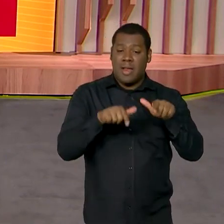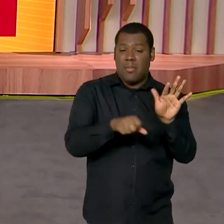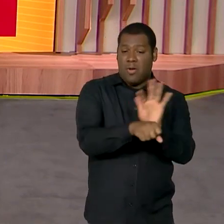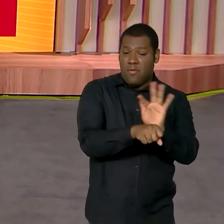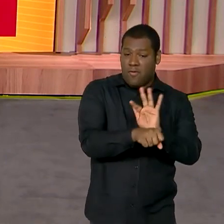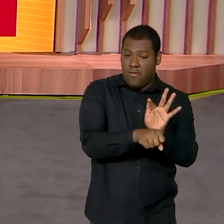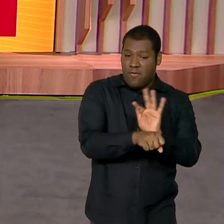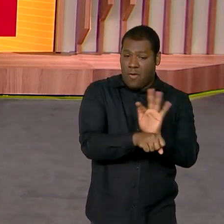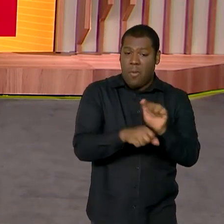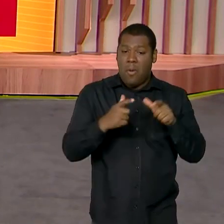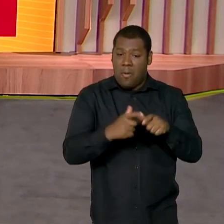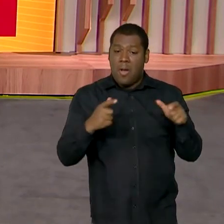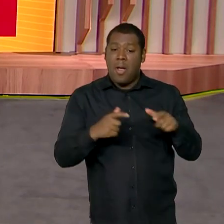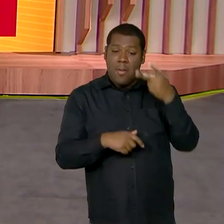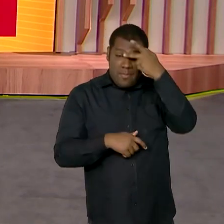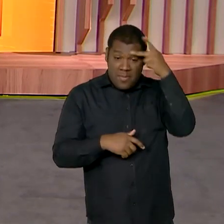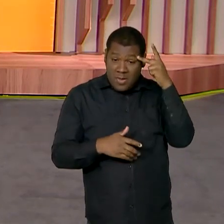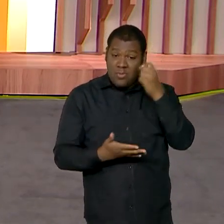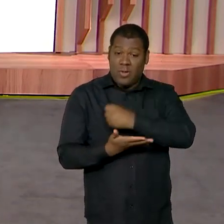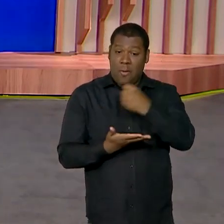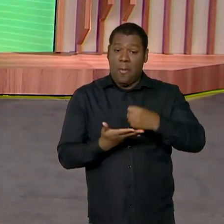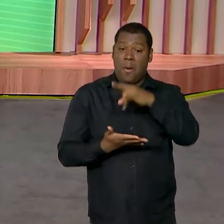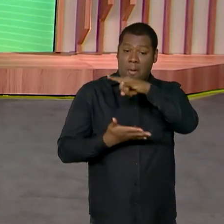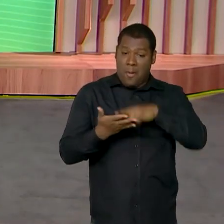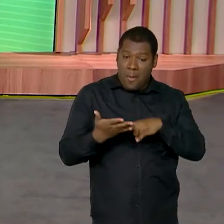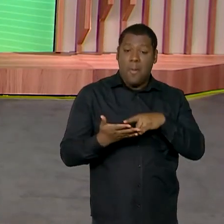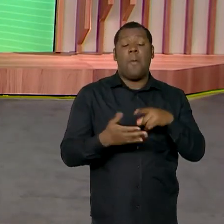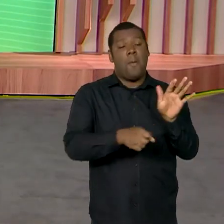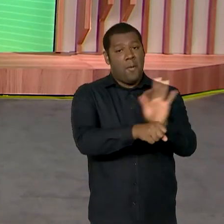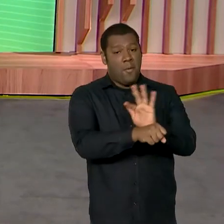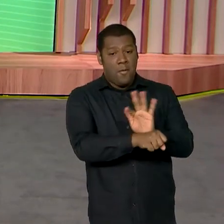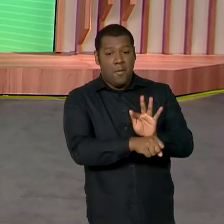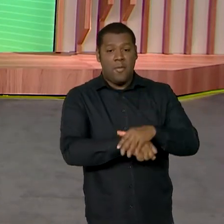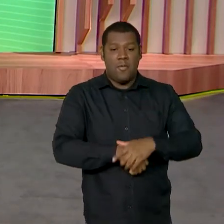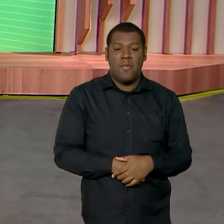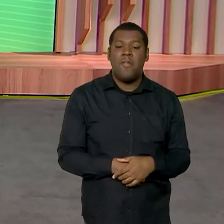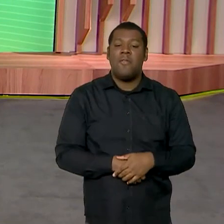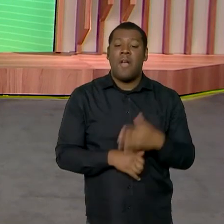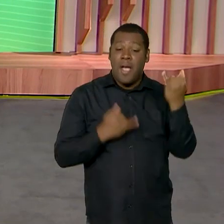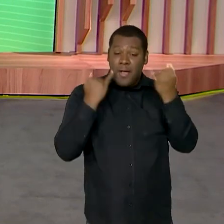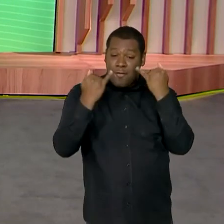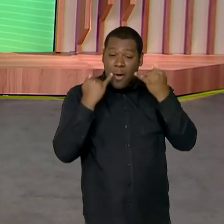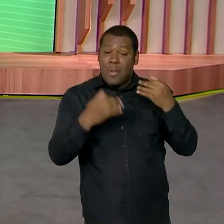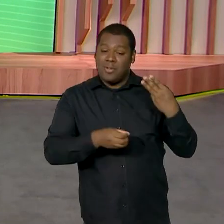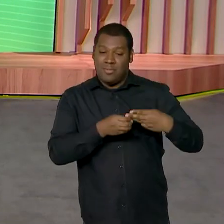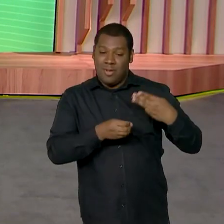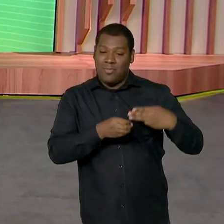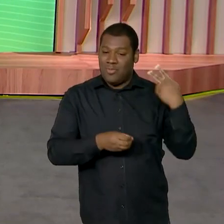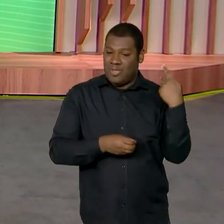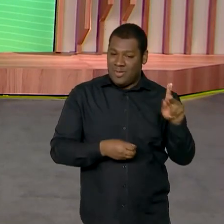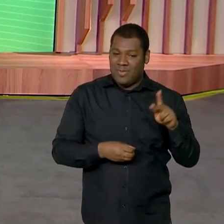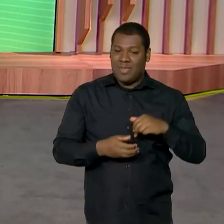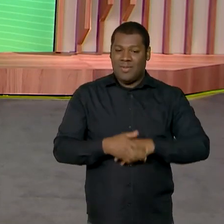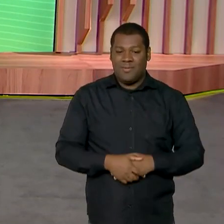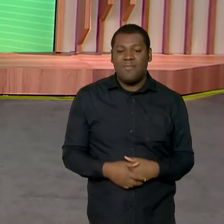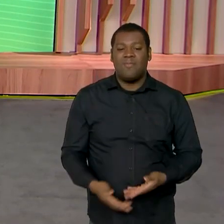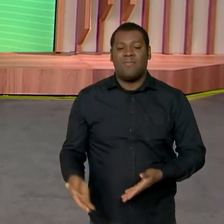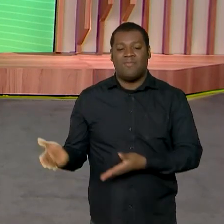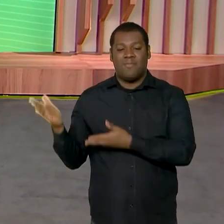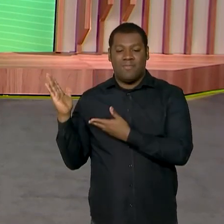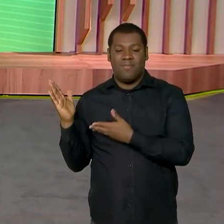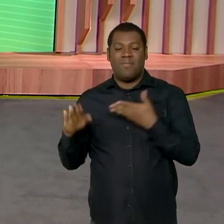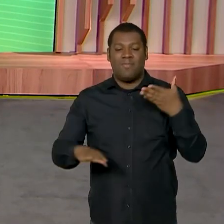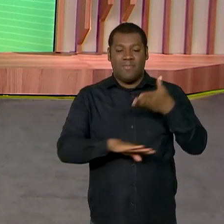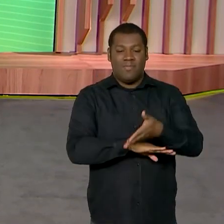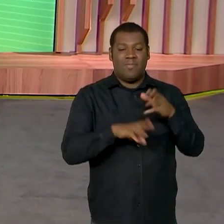seja, aqueles com carteira assinada. E olha, para saber mais sobre o seu município ou qualquer outra localidade, é só você